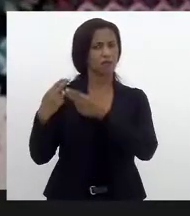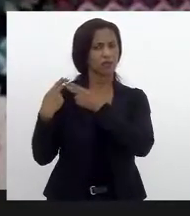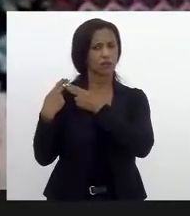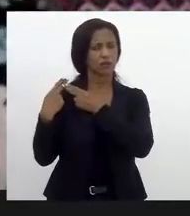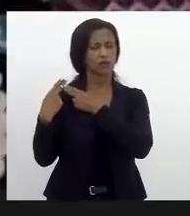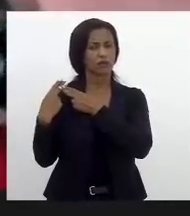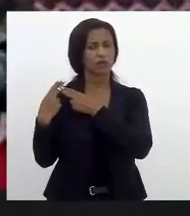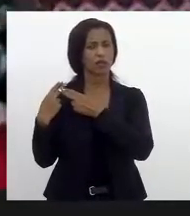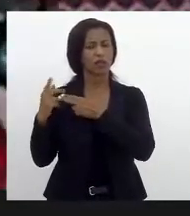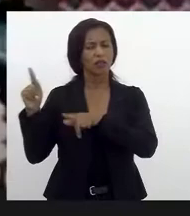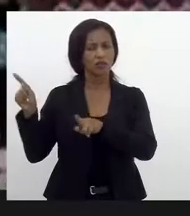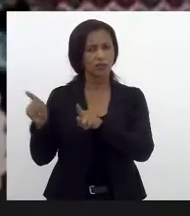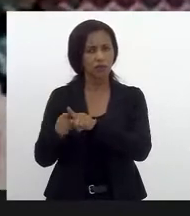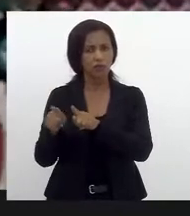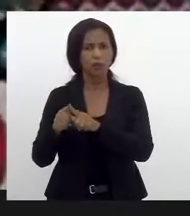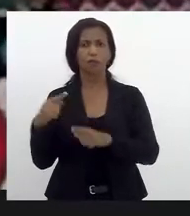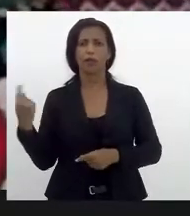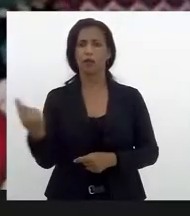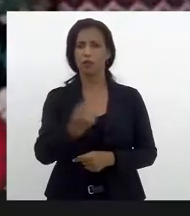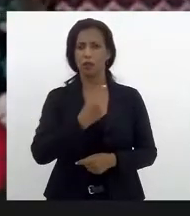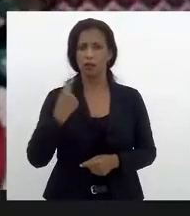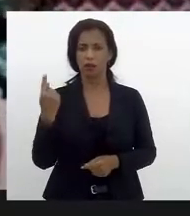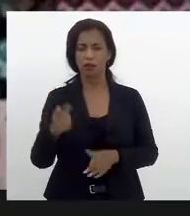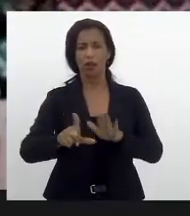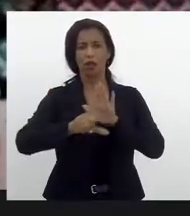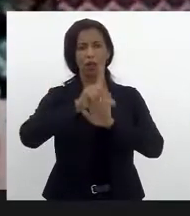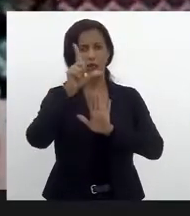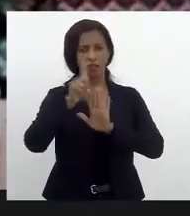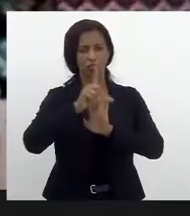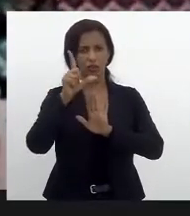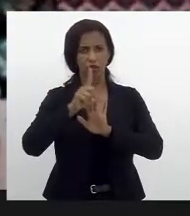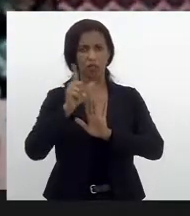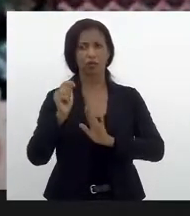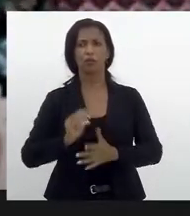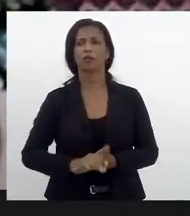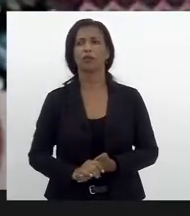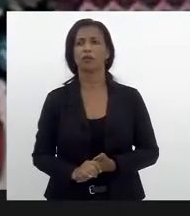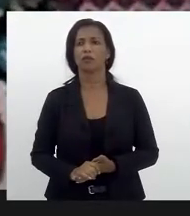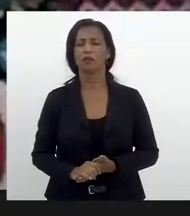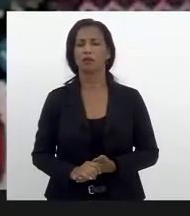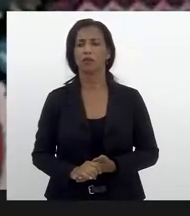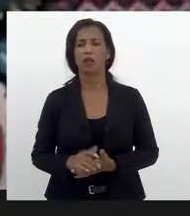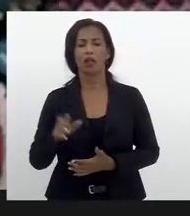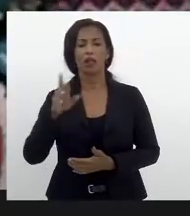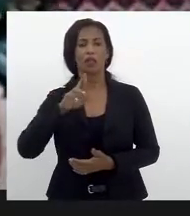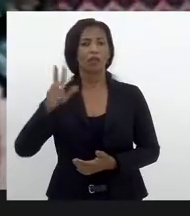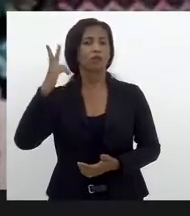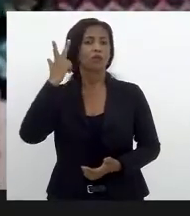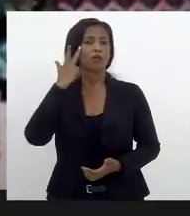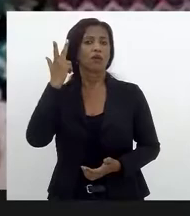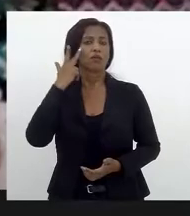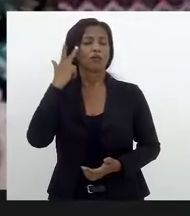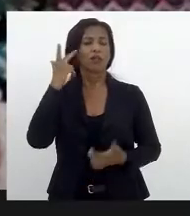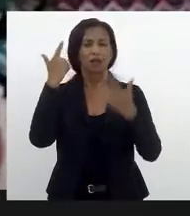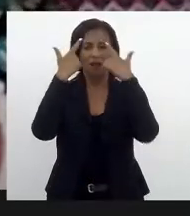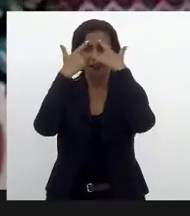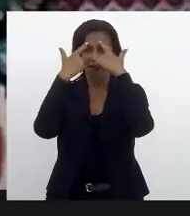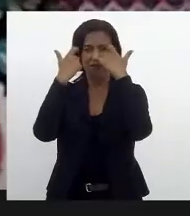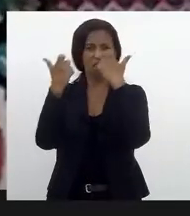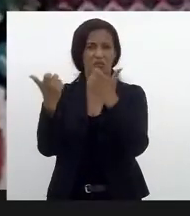responsabilidade de também nós, legisladores e legisladoras, não naturalizarmos as